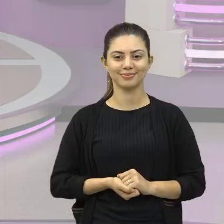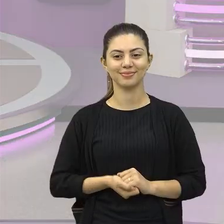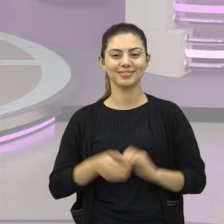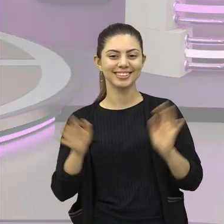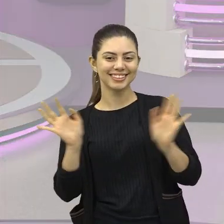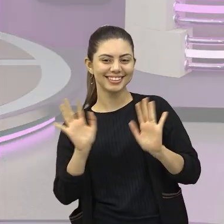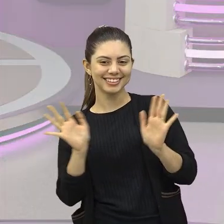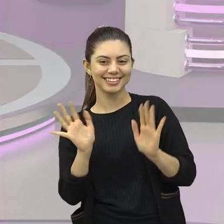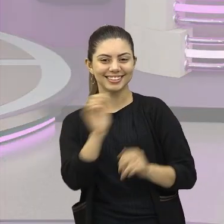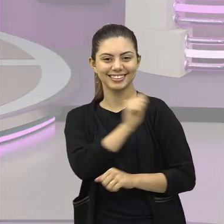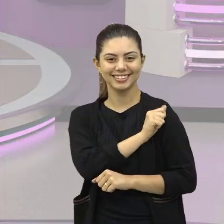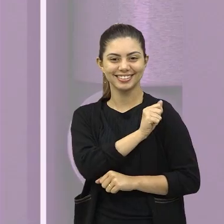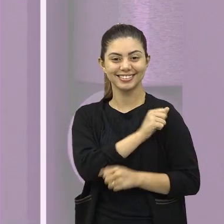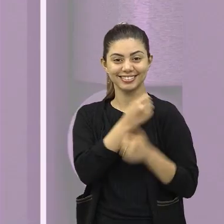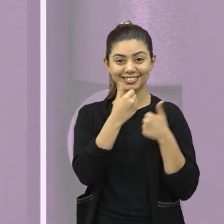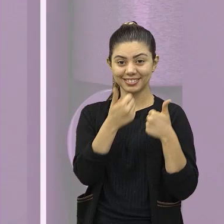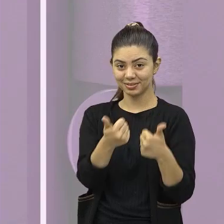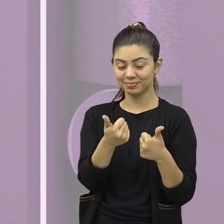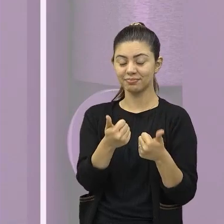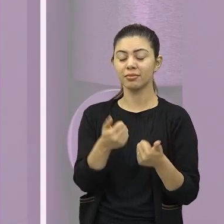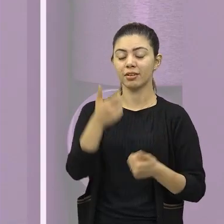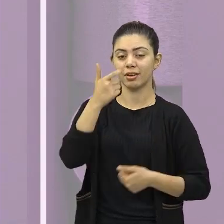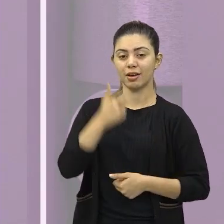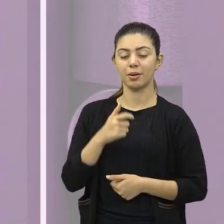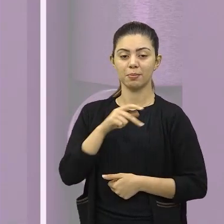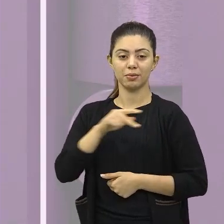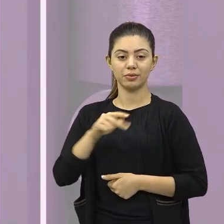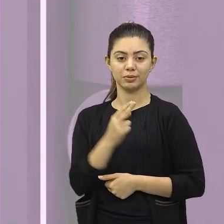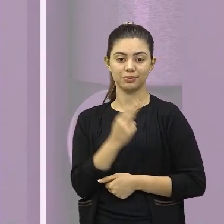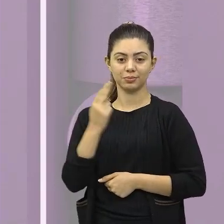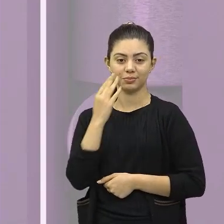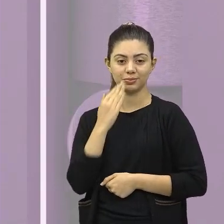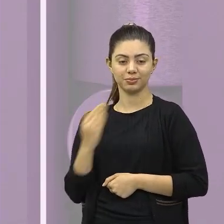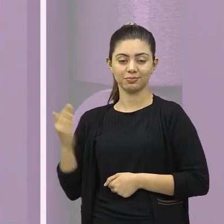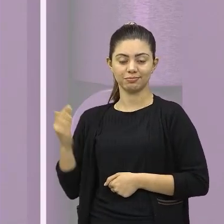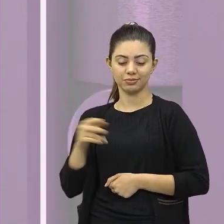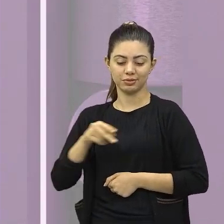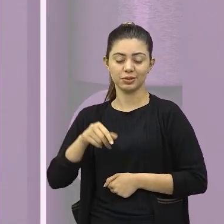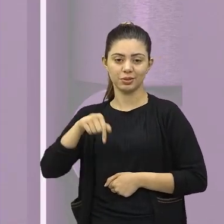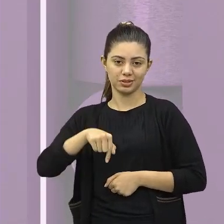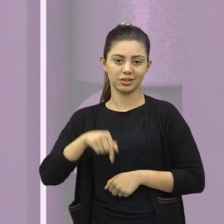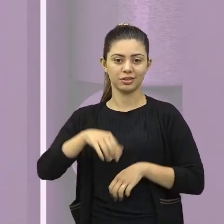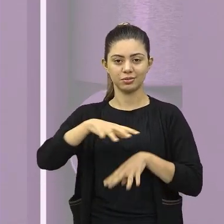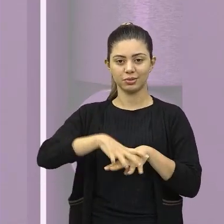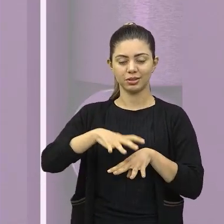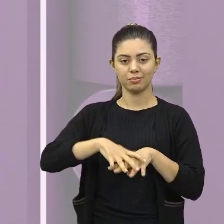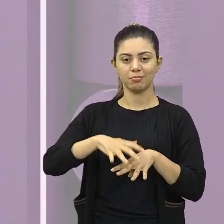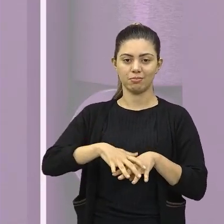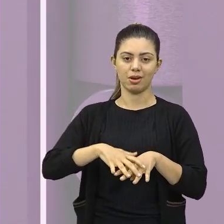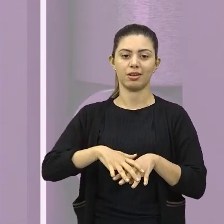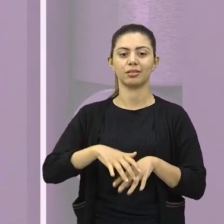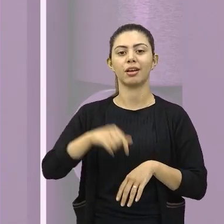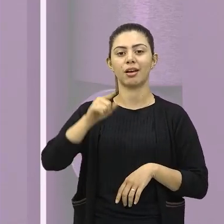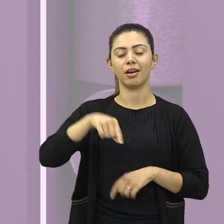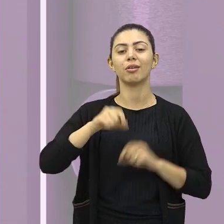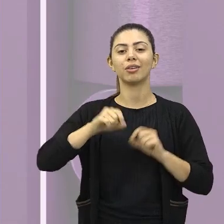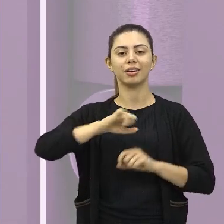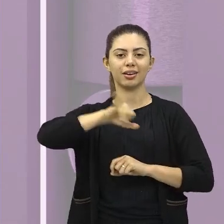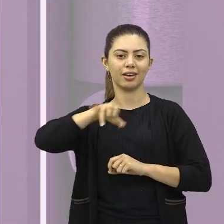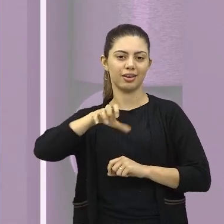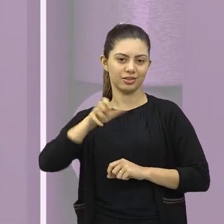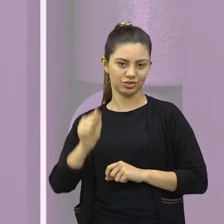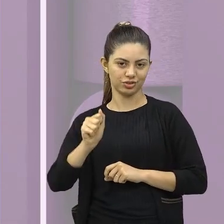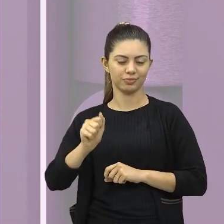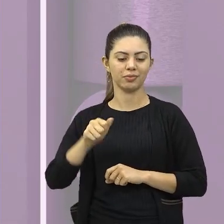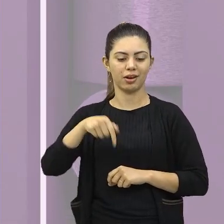Olá, queridos, tudo bem? Sou professora Simone, professora de matemática aqui na EJA, quinta fase, ensino fundamental do Centro